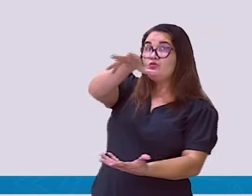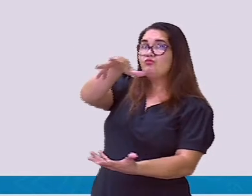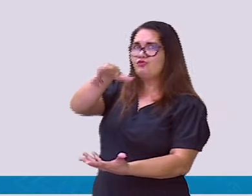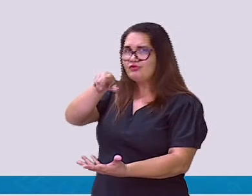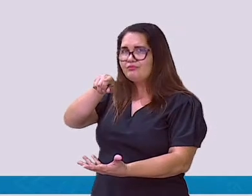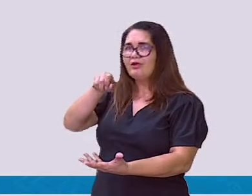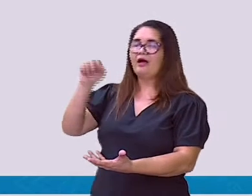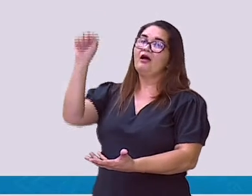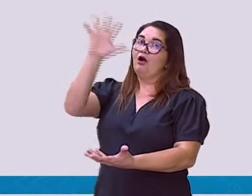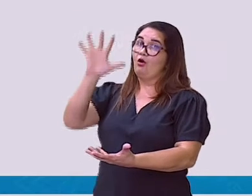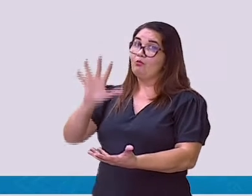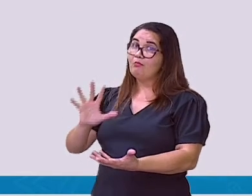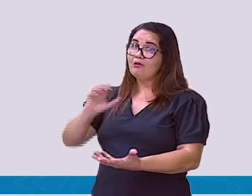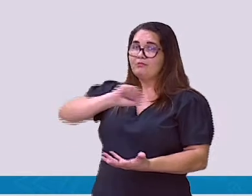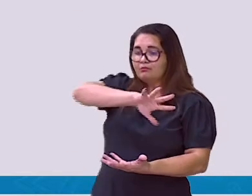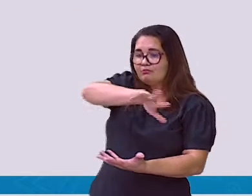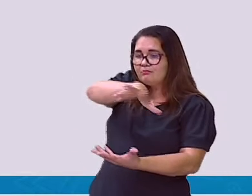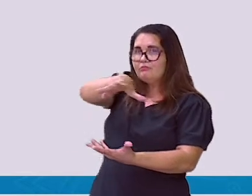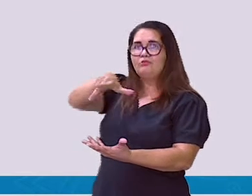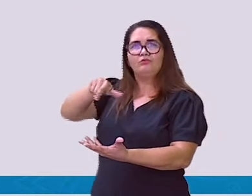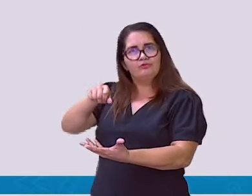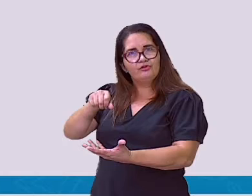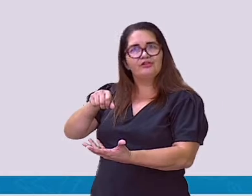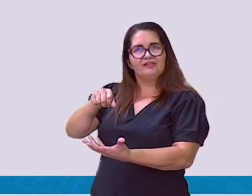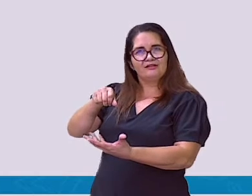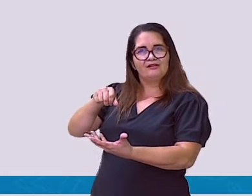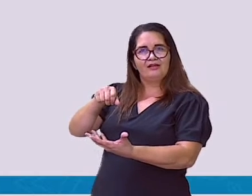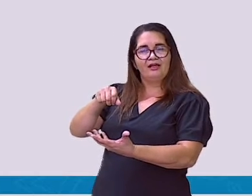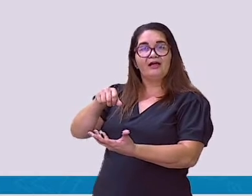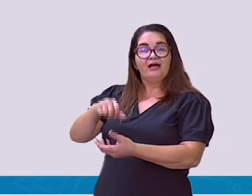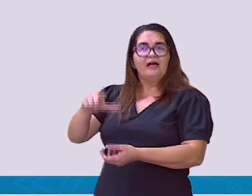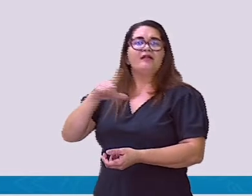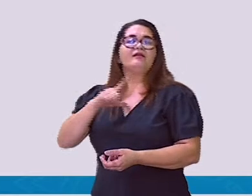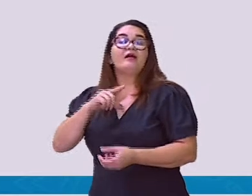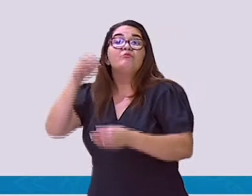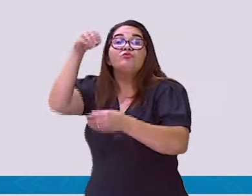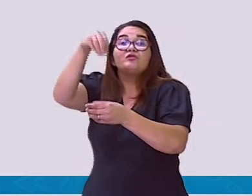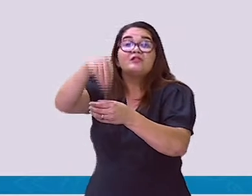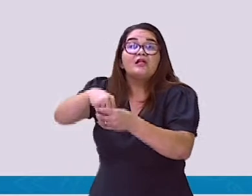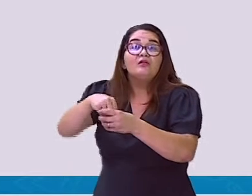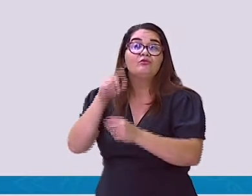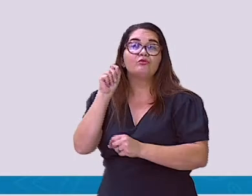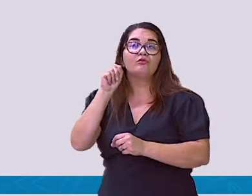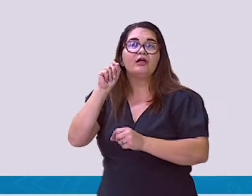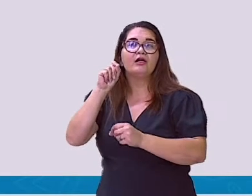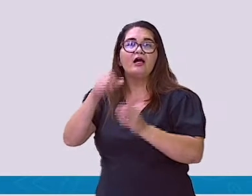principais paralelos, mas eu quero destacar aqui as zonas